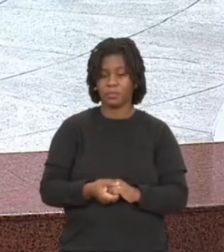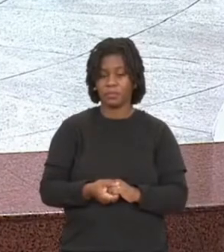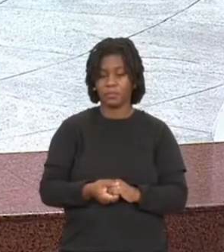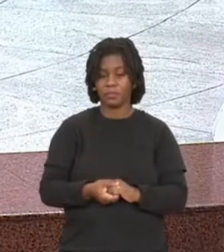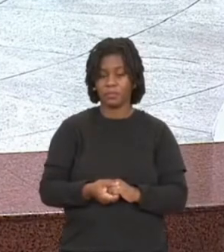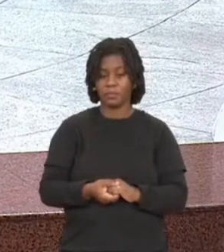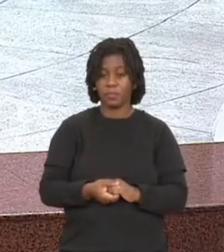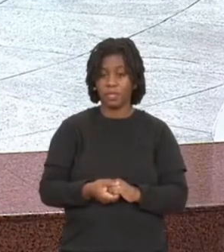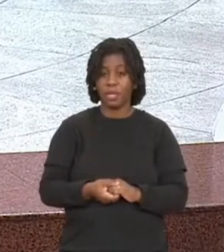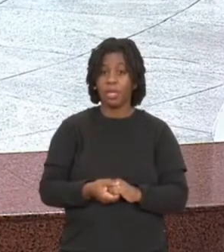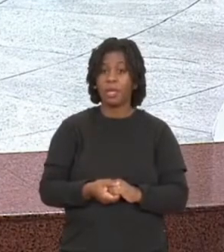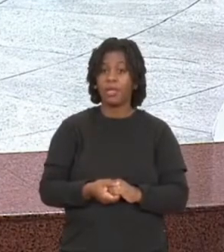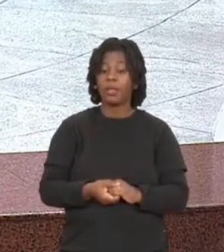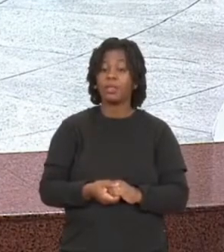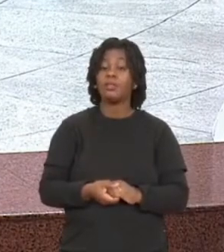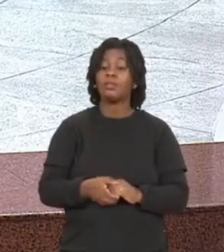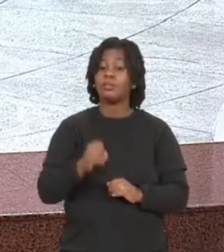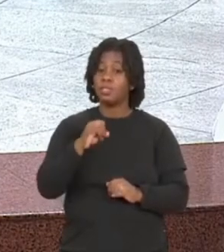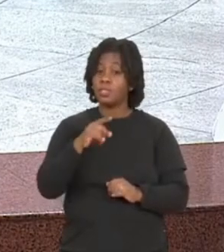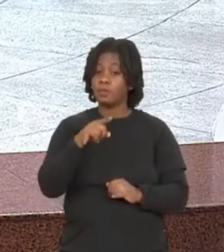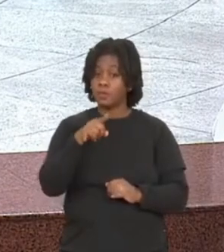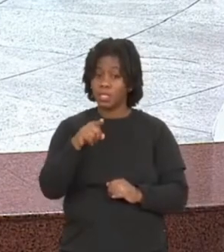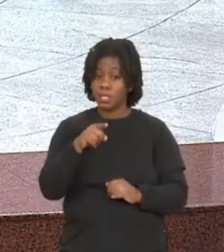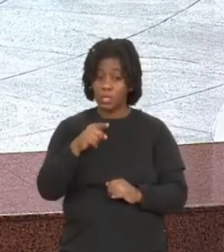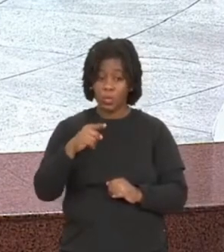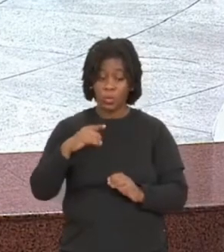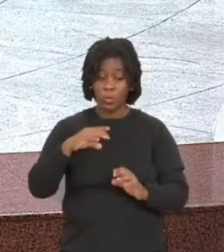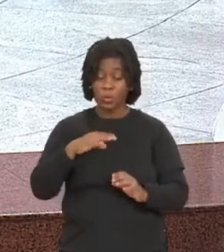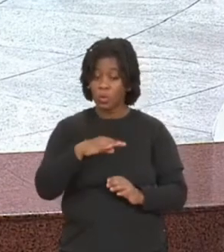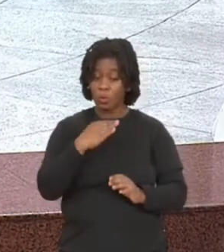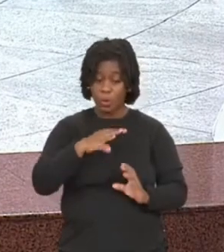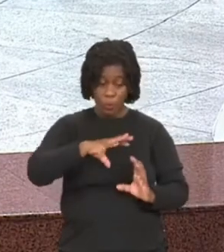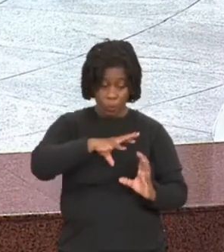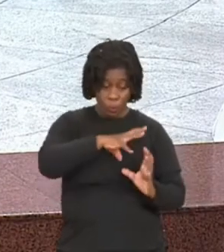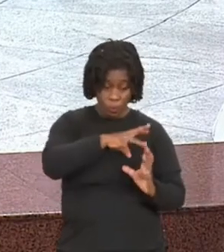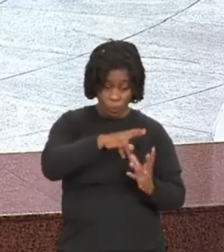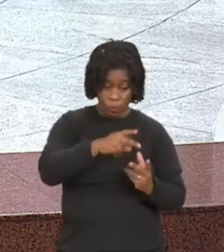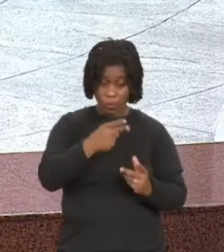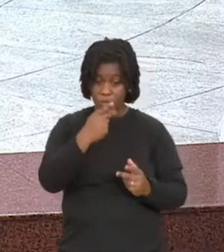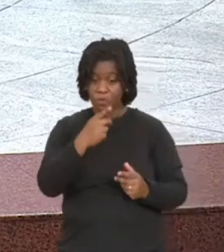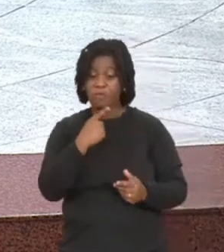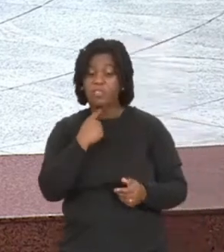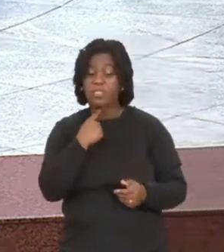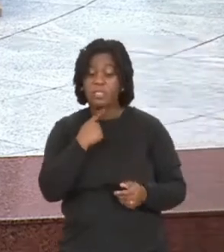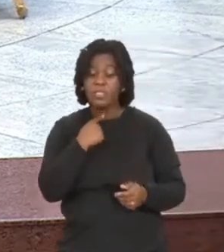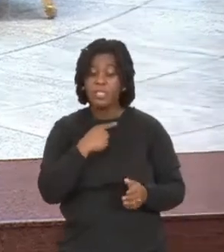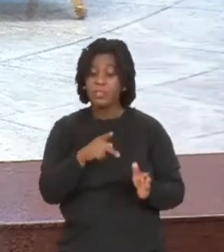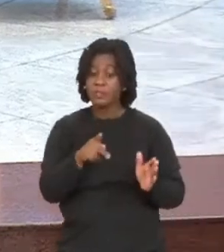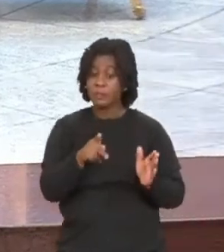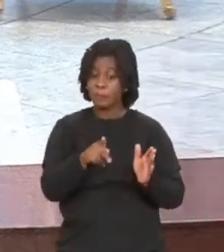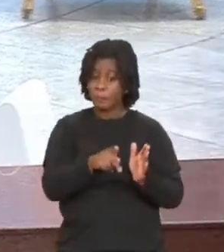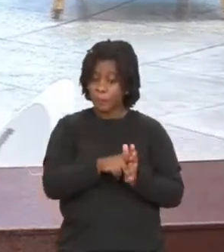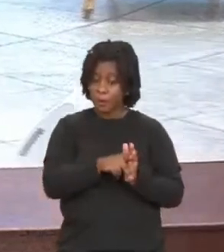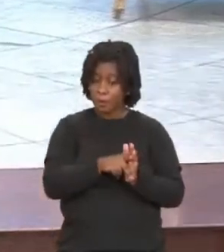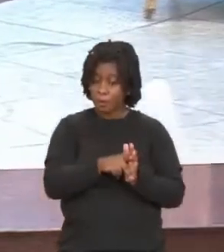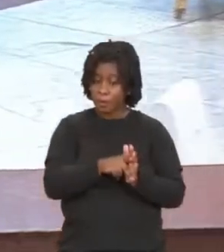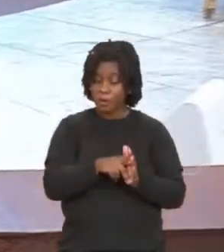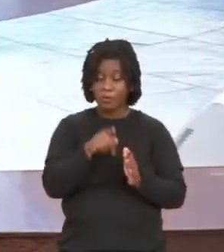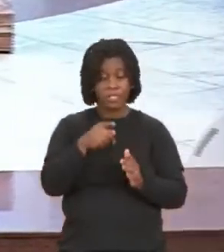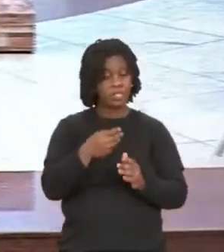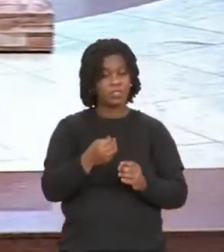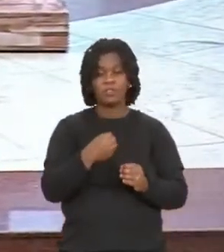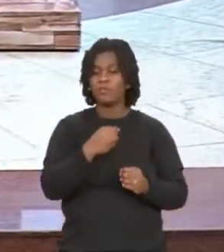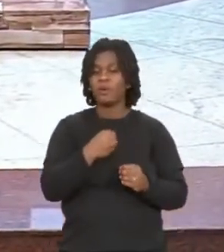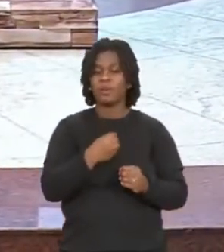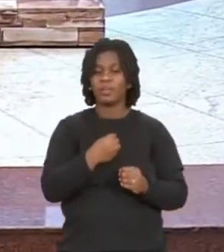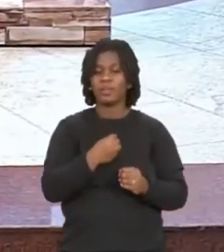para esse mundo, para a sua vontade, você não vai nascer para Deus. No reino de Deus é assim. Se o grão de trigo